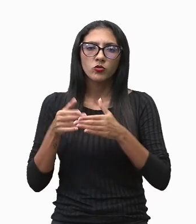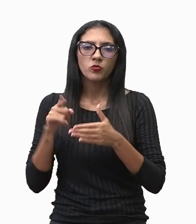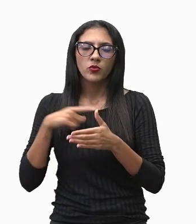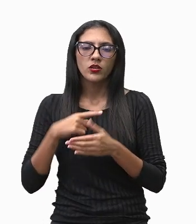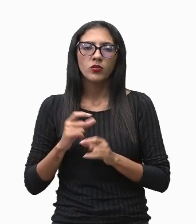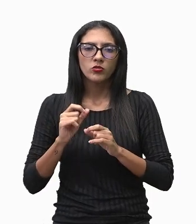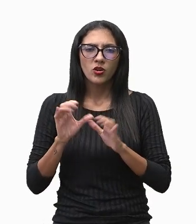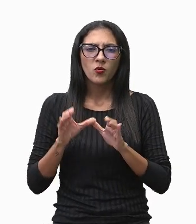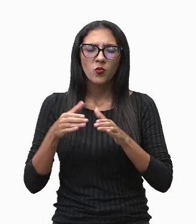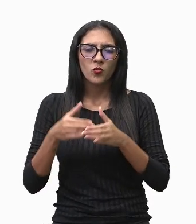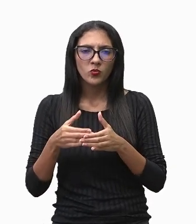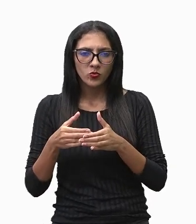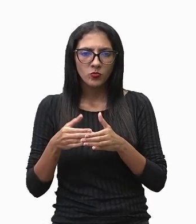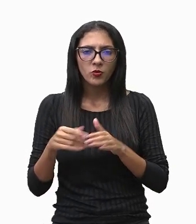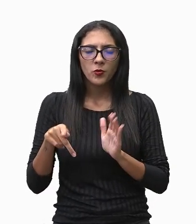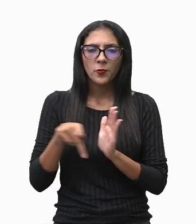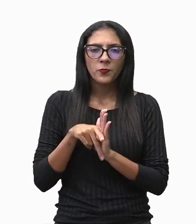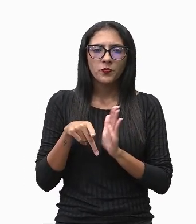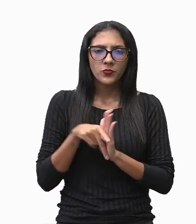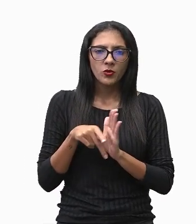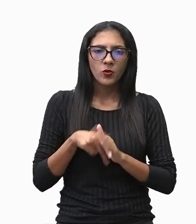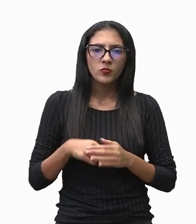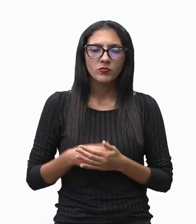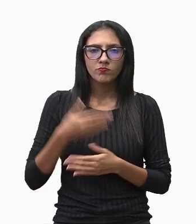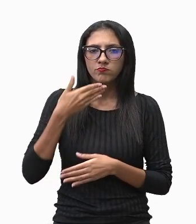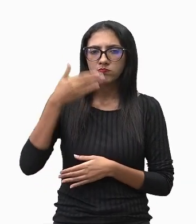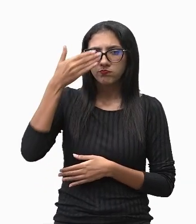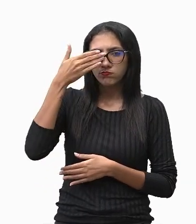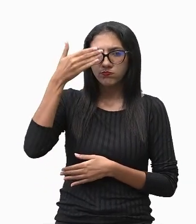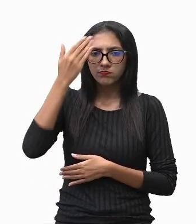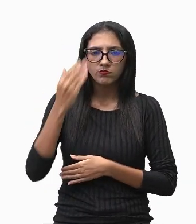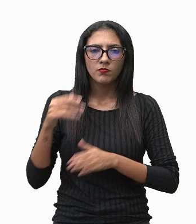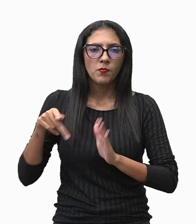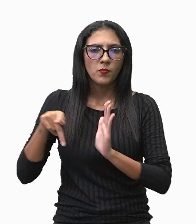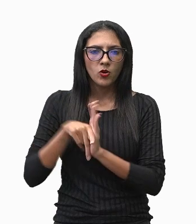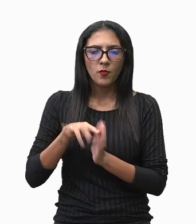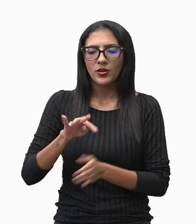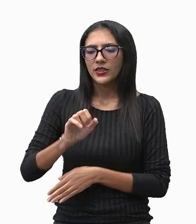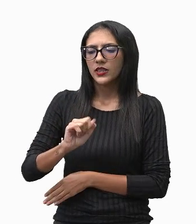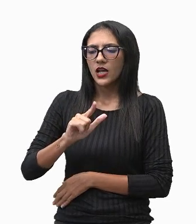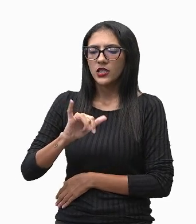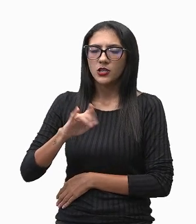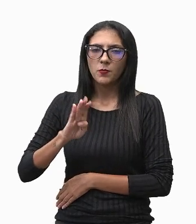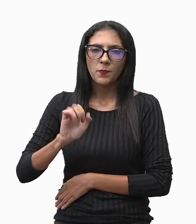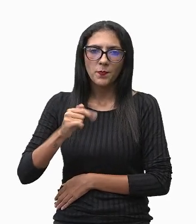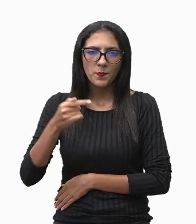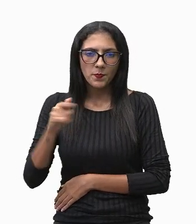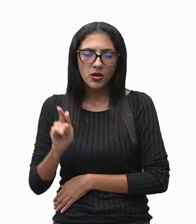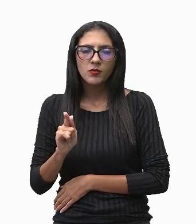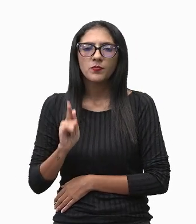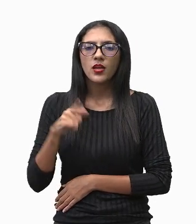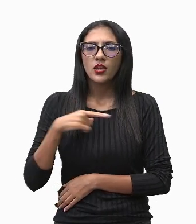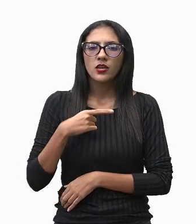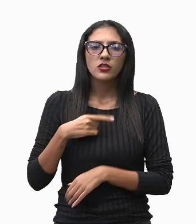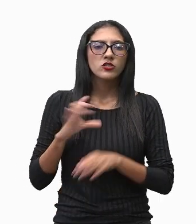movimento islamista sunita Talibã, né? O Talibã, ele havia tomado o poder